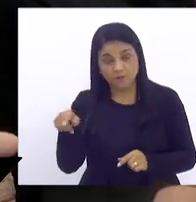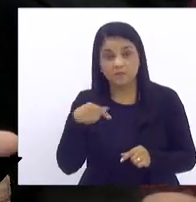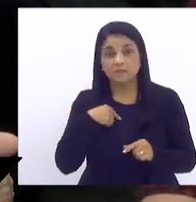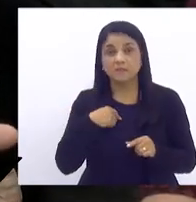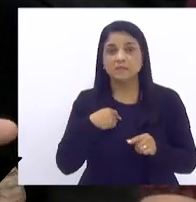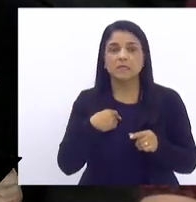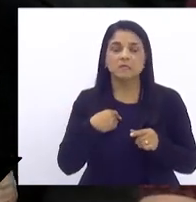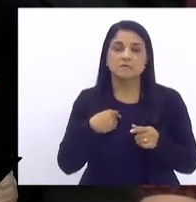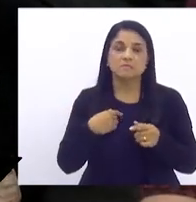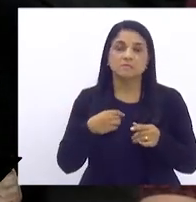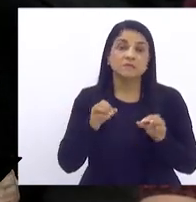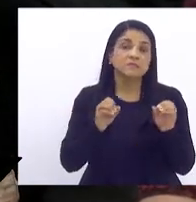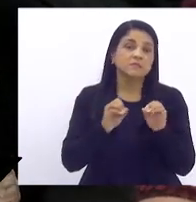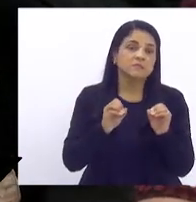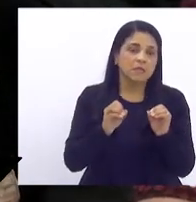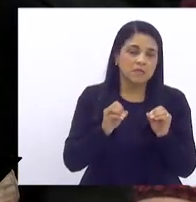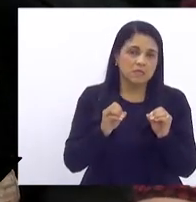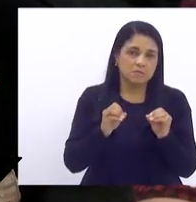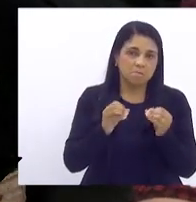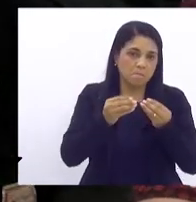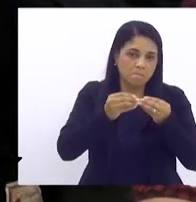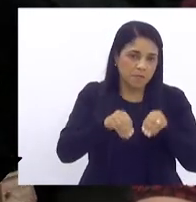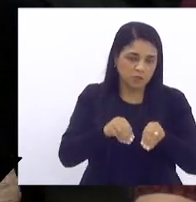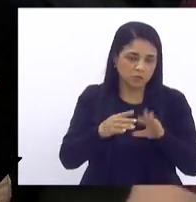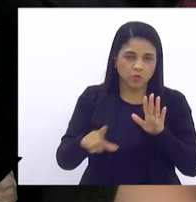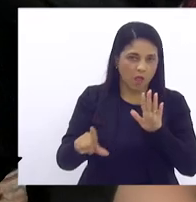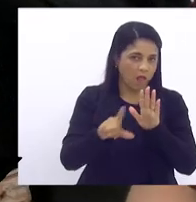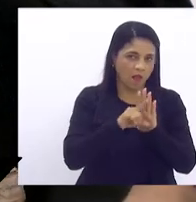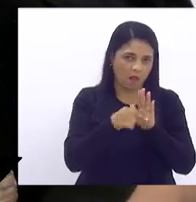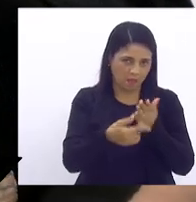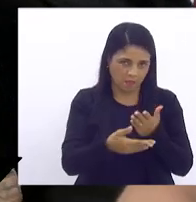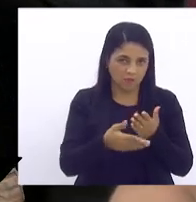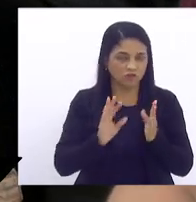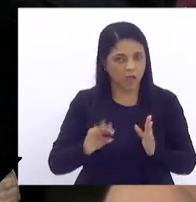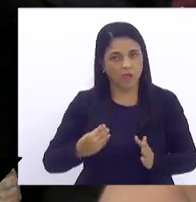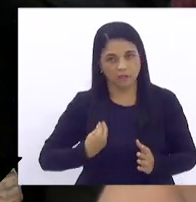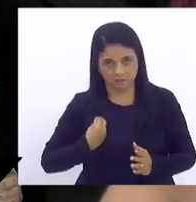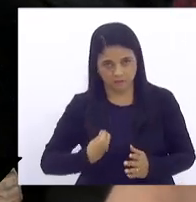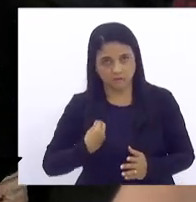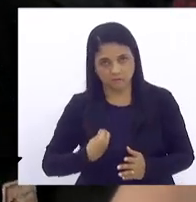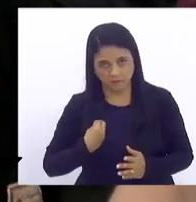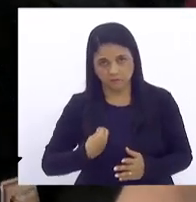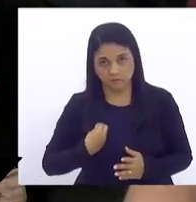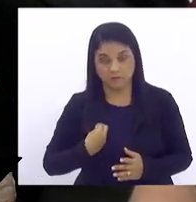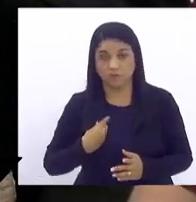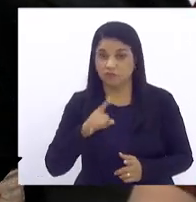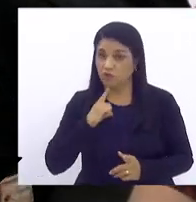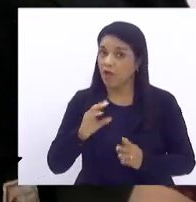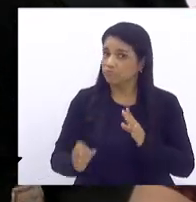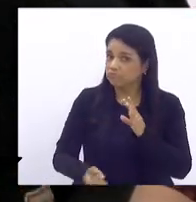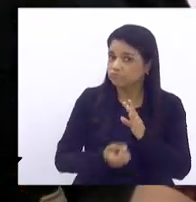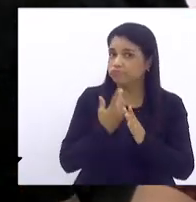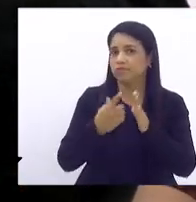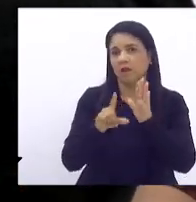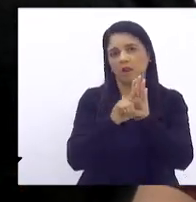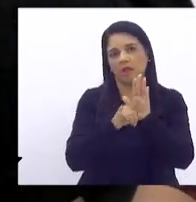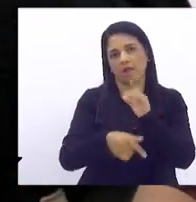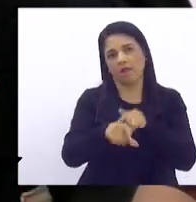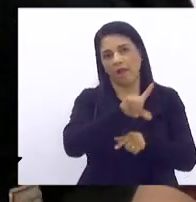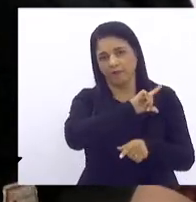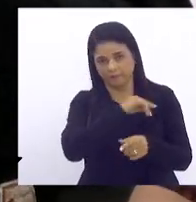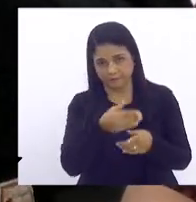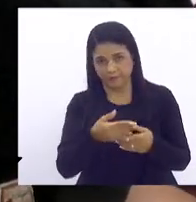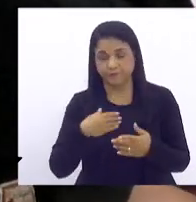também menosprezar aquilo que já tem de legislação existente. Perfeito. Existe uma legislação. O deputado Marcelo Dias